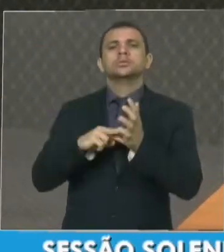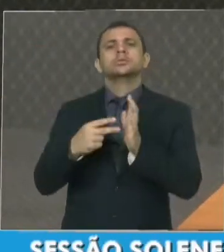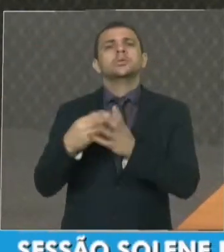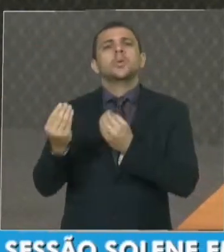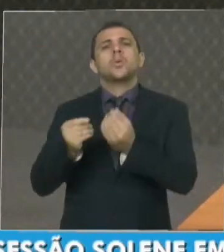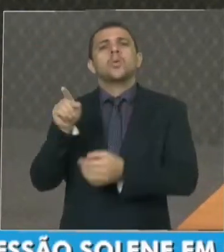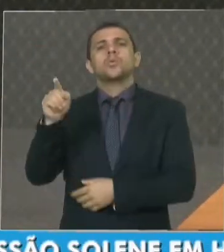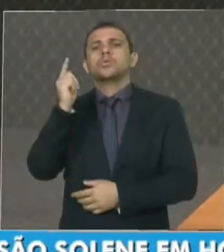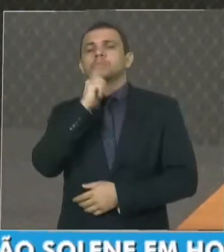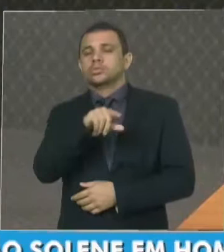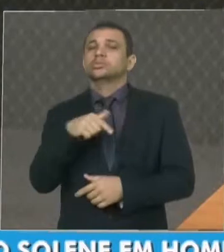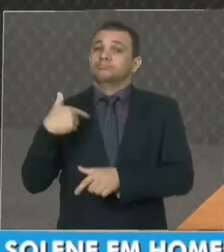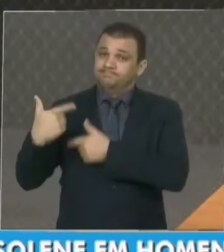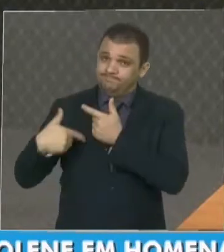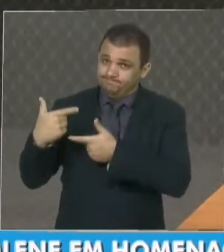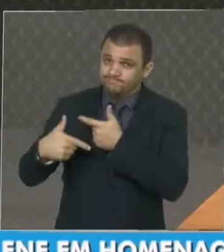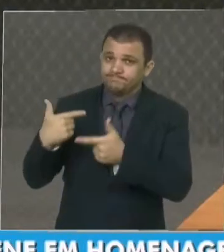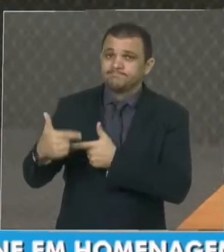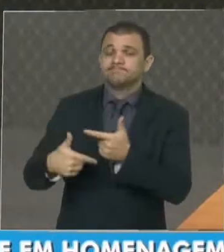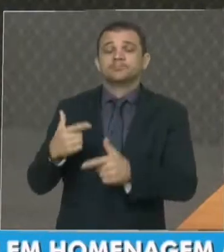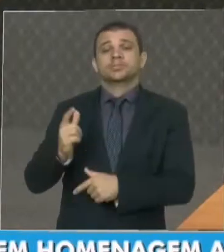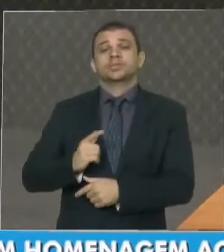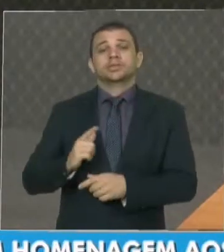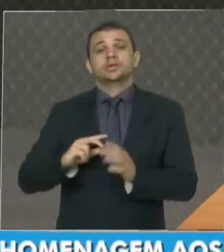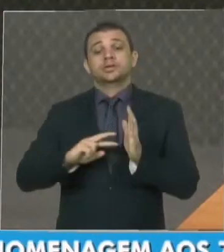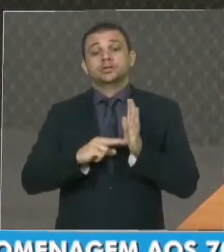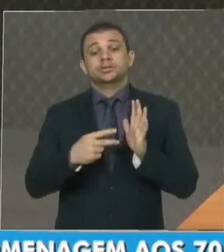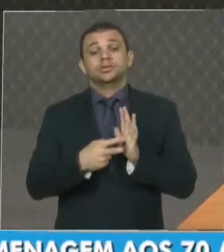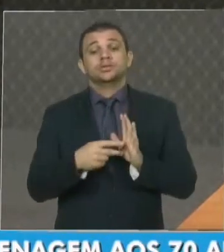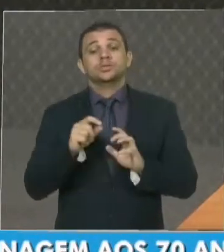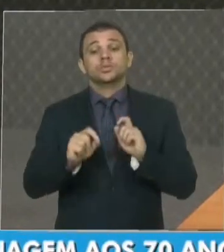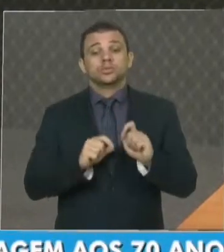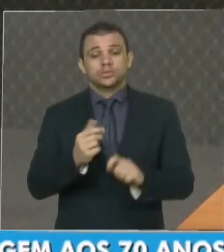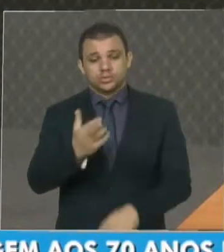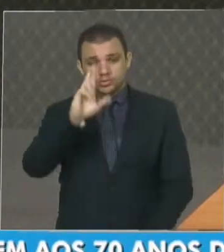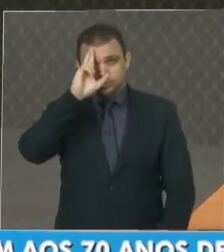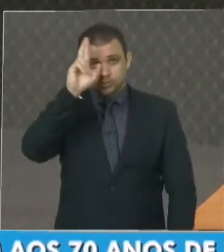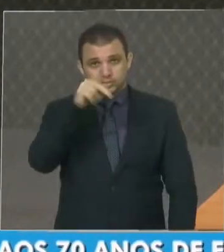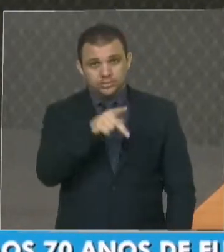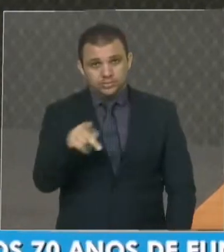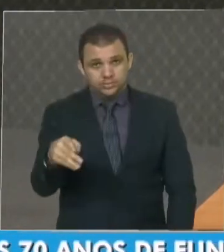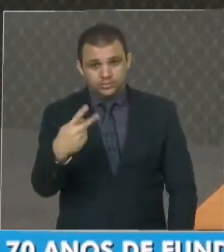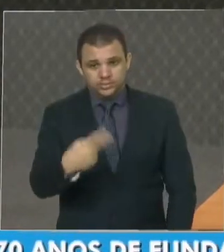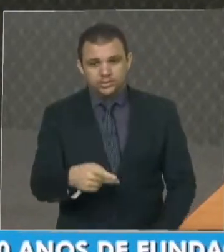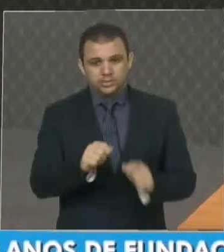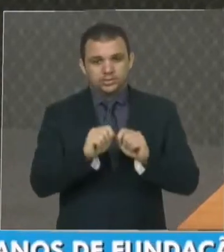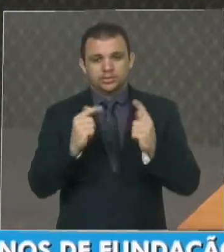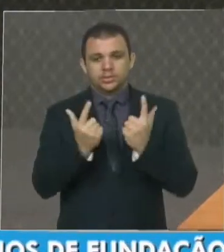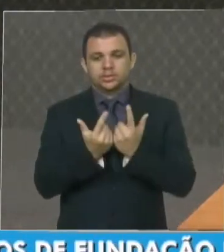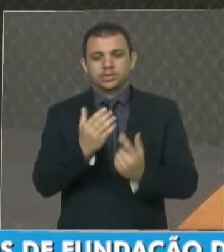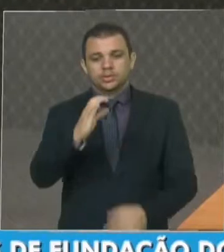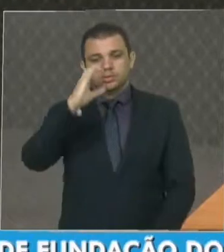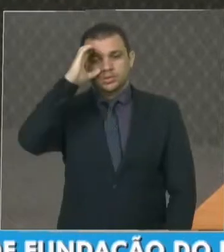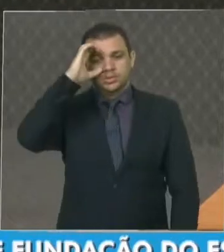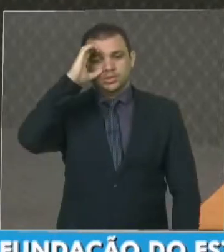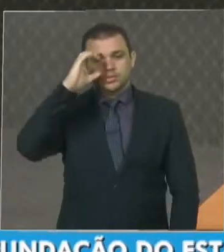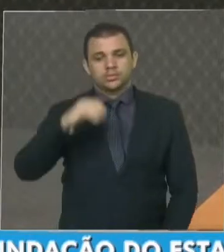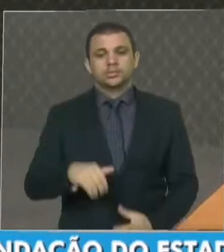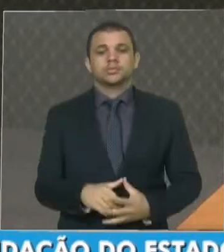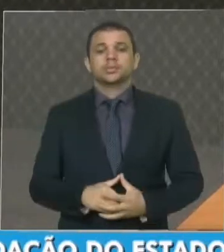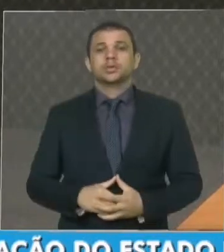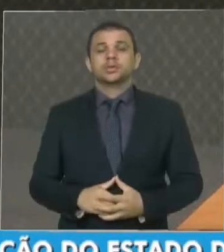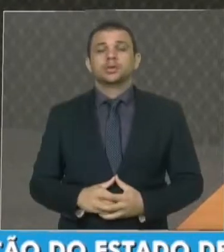trabalhar. E quando significa, querido presidente dessa Assembleia, Cabos Campo, o